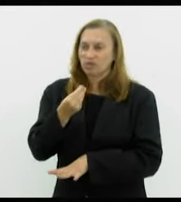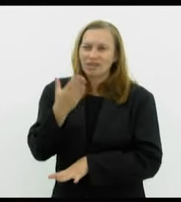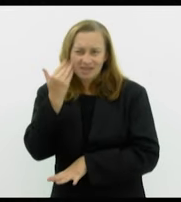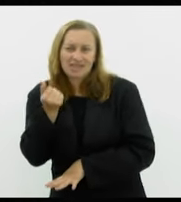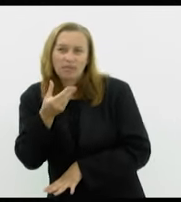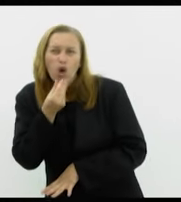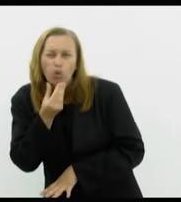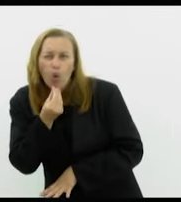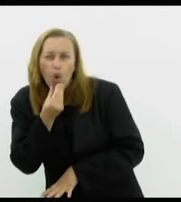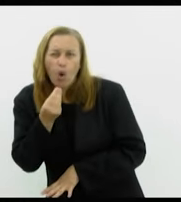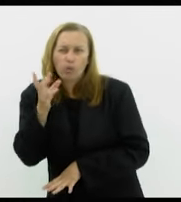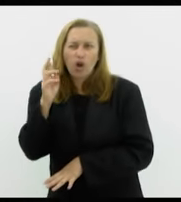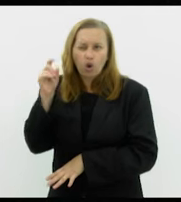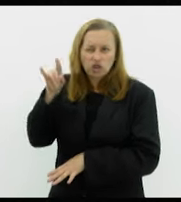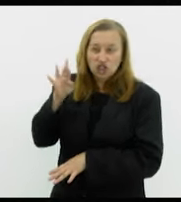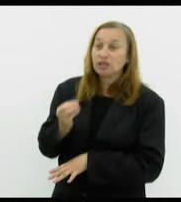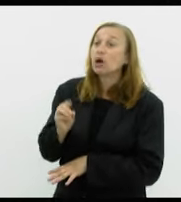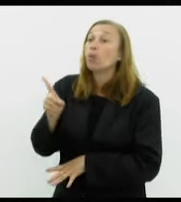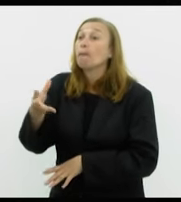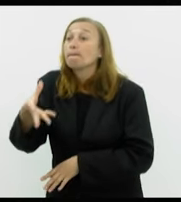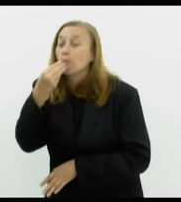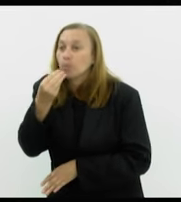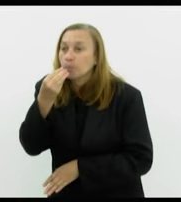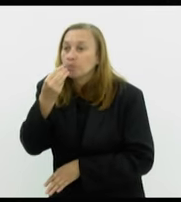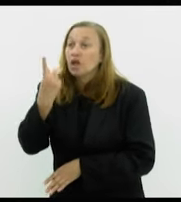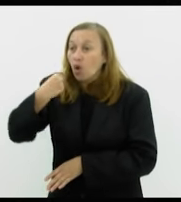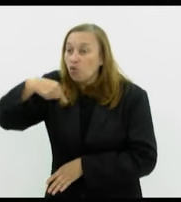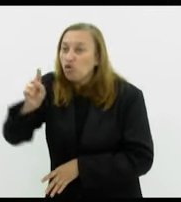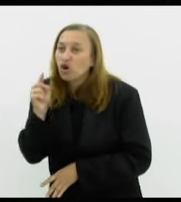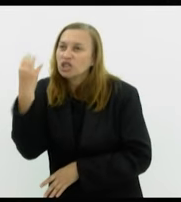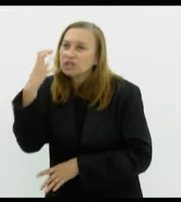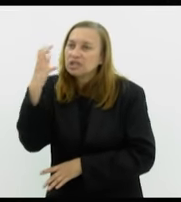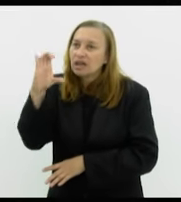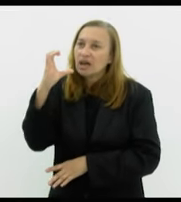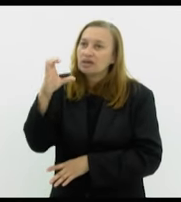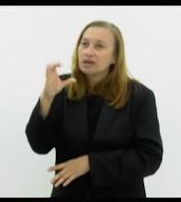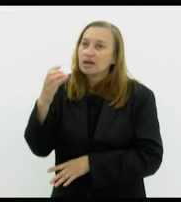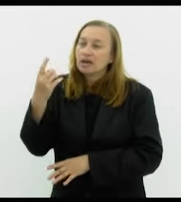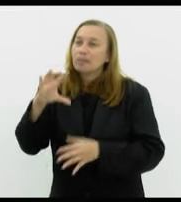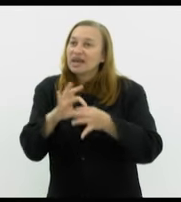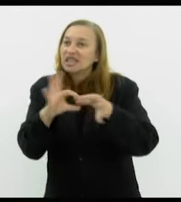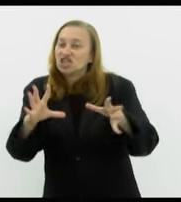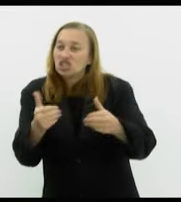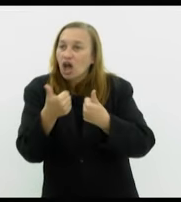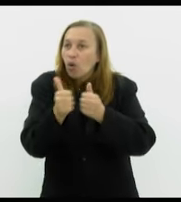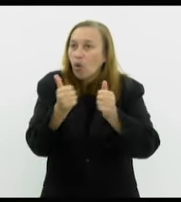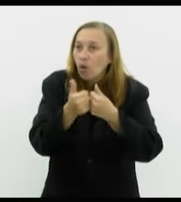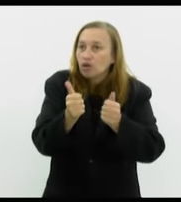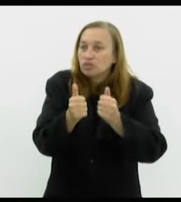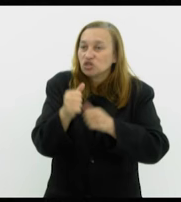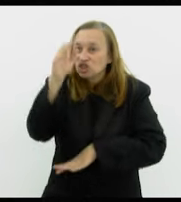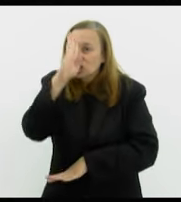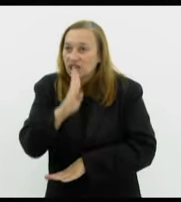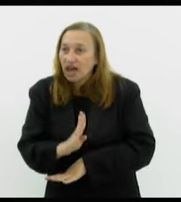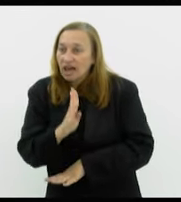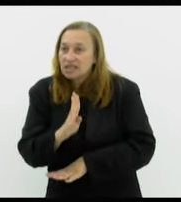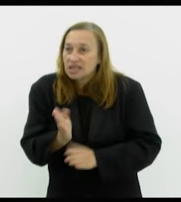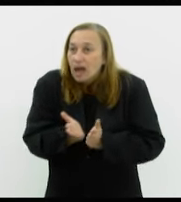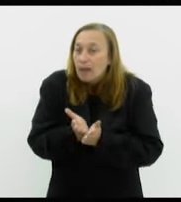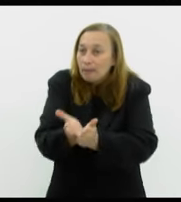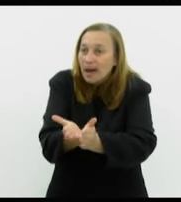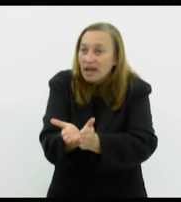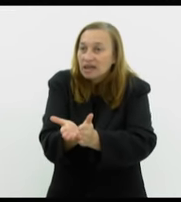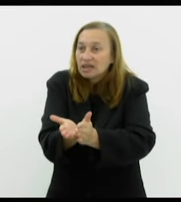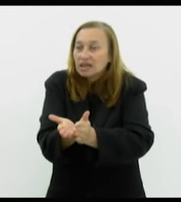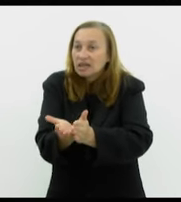né, Rodrigo? Então, cara, cala tua boca aí, porque senão eu vou pra Niterói pra botar ônibus de graça, botar barca de graça pro Rio, coisa que você não faz porque